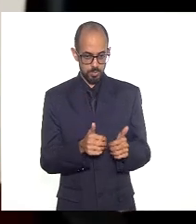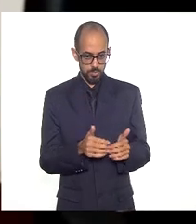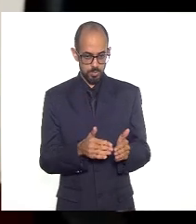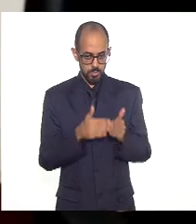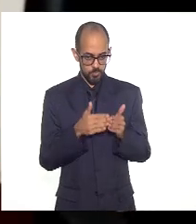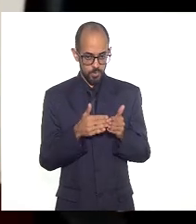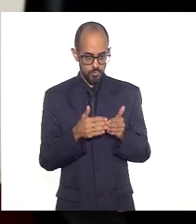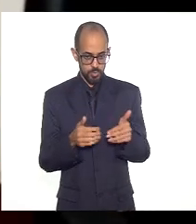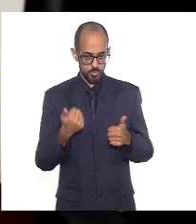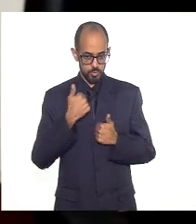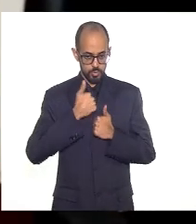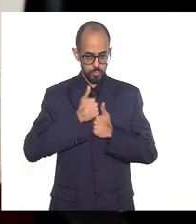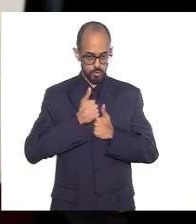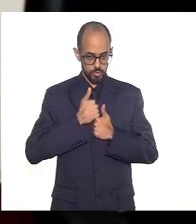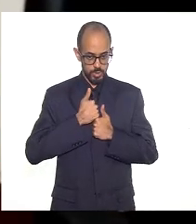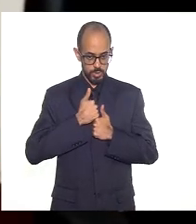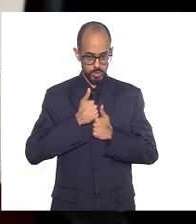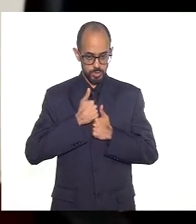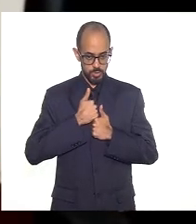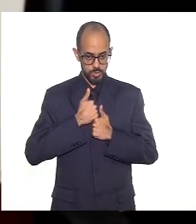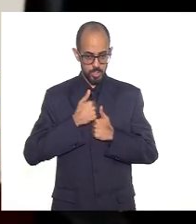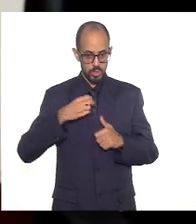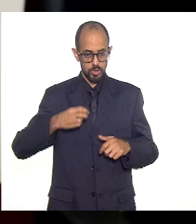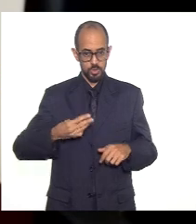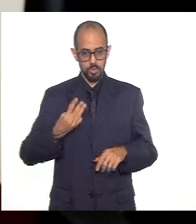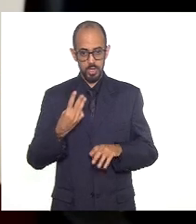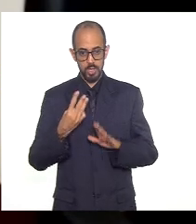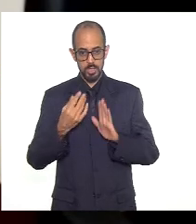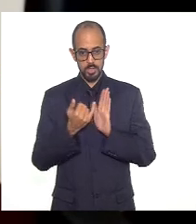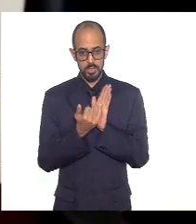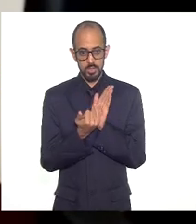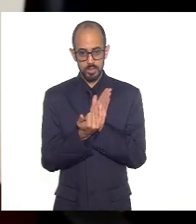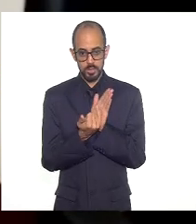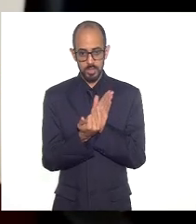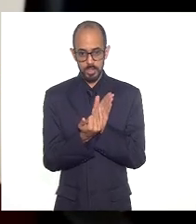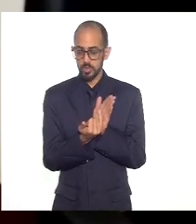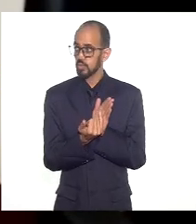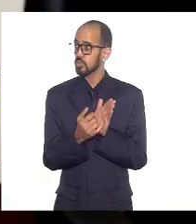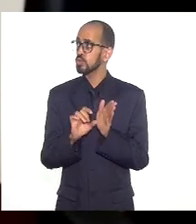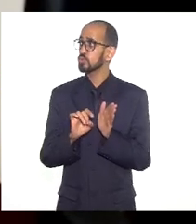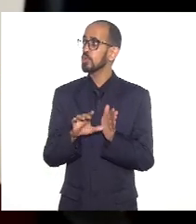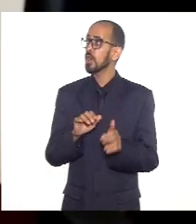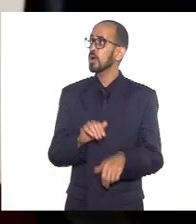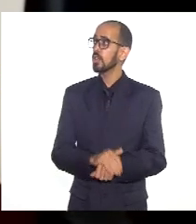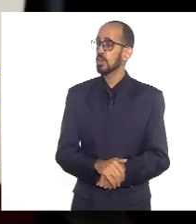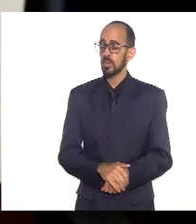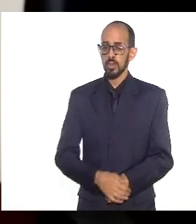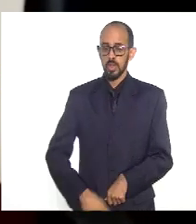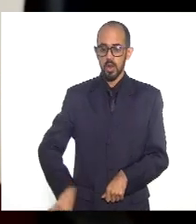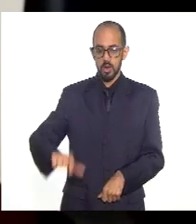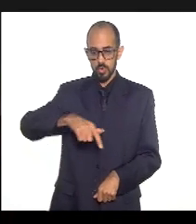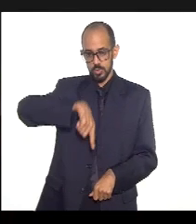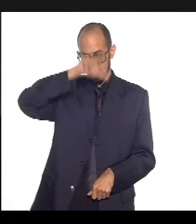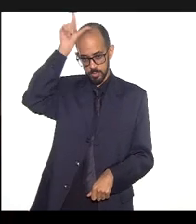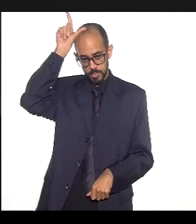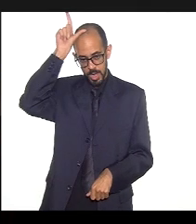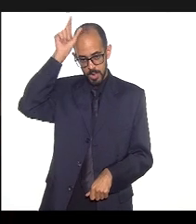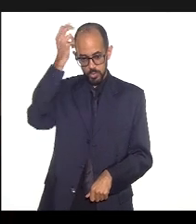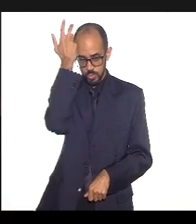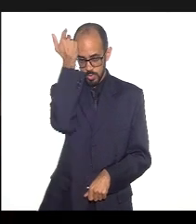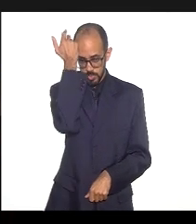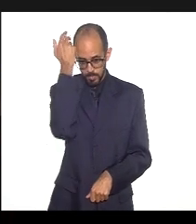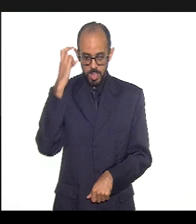conduzir o expediente final, Marta? São três inscritos só. Posso sim. Então é Luiz Paulo, Eliomar e Valdec.